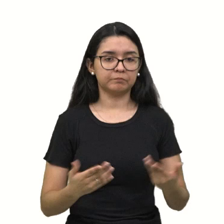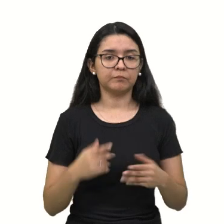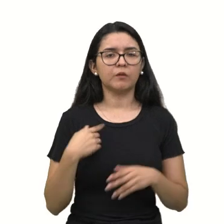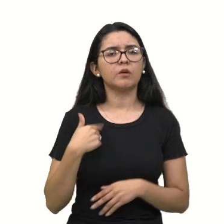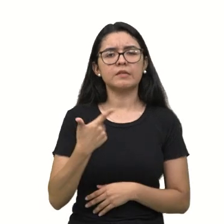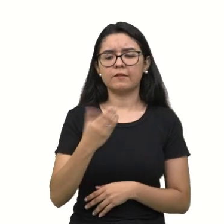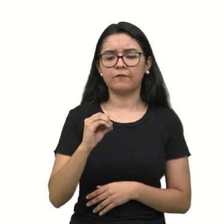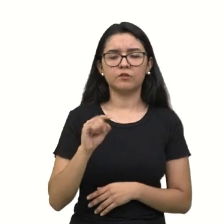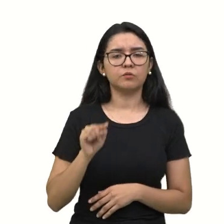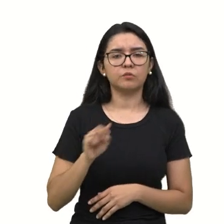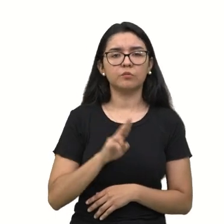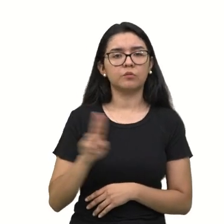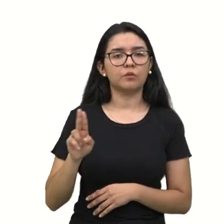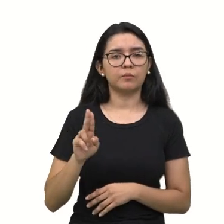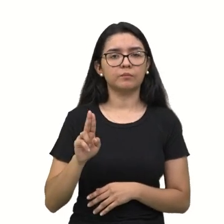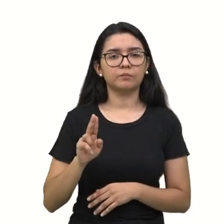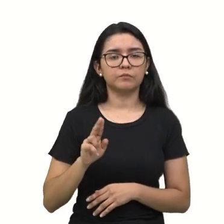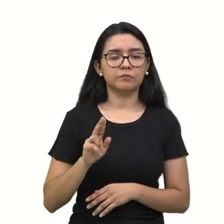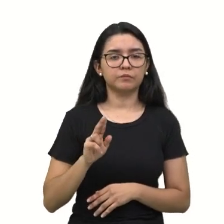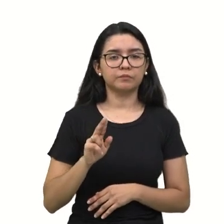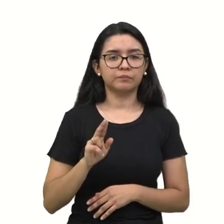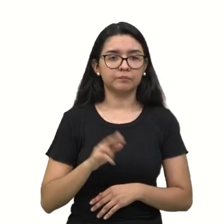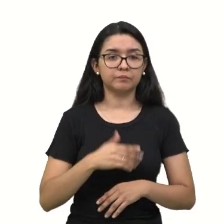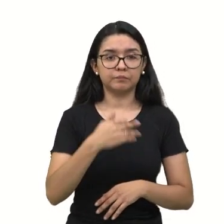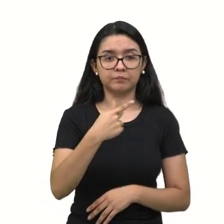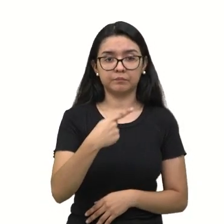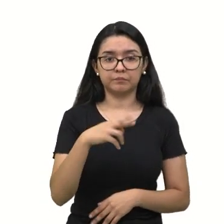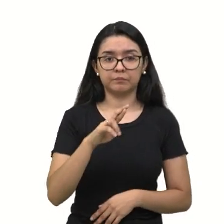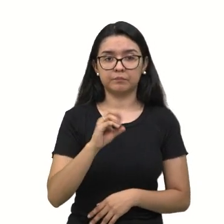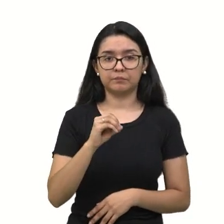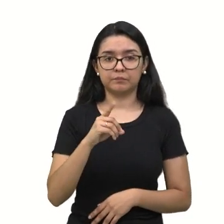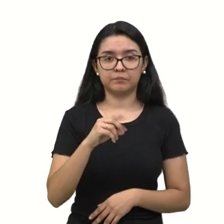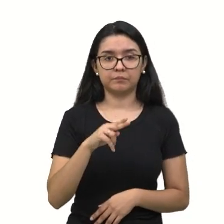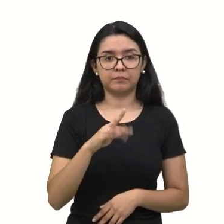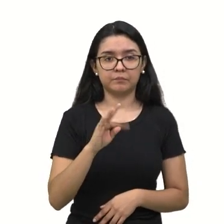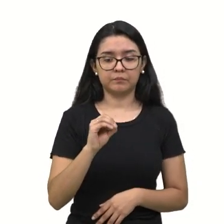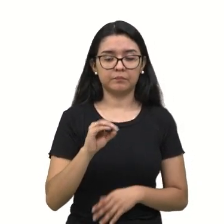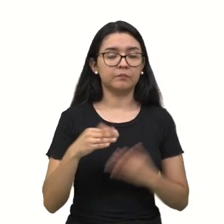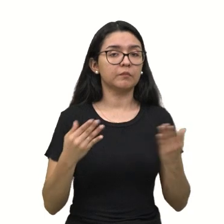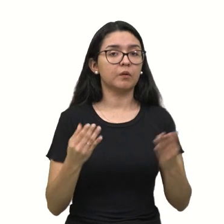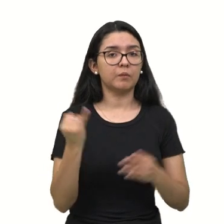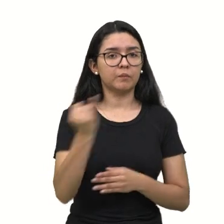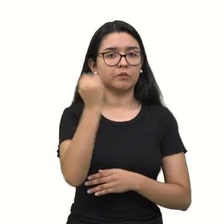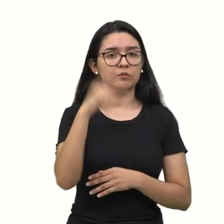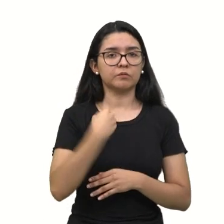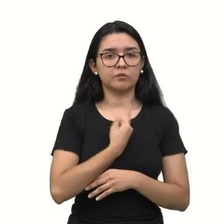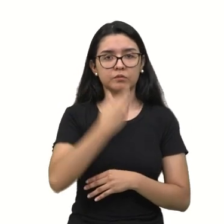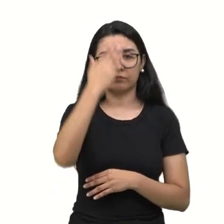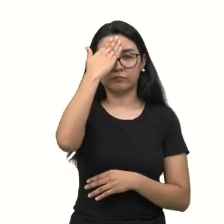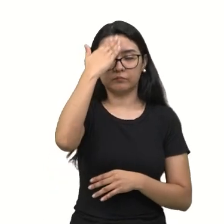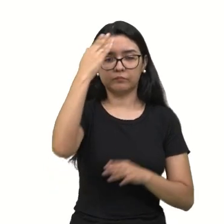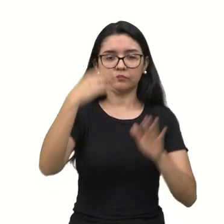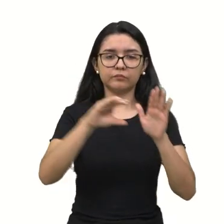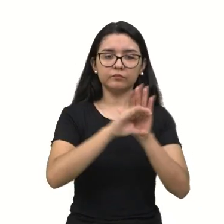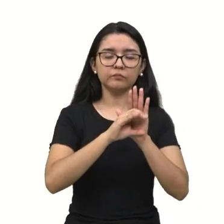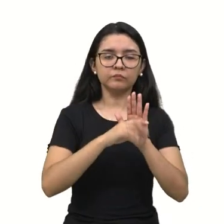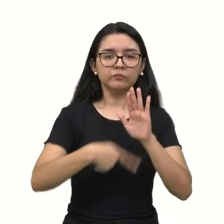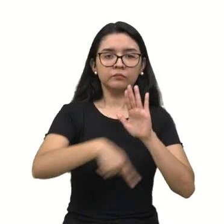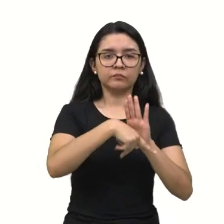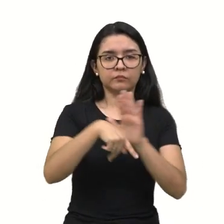quê? O resultado é chamado de produto. É importante, gente, nós sabermos essas definições,